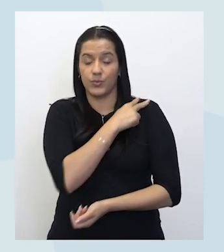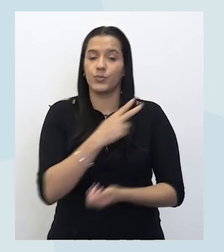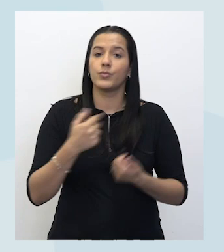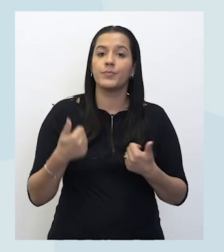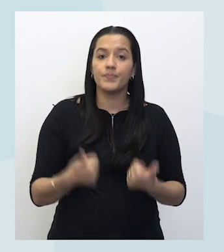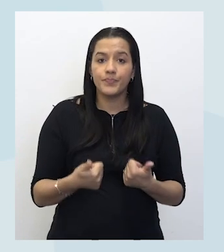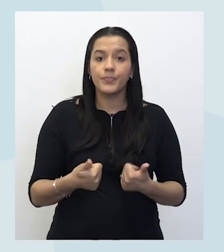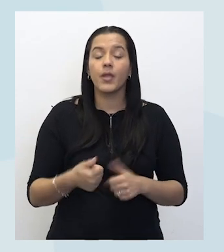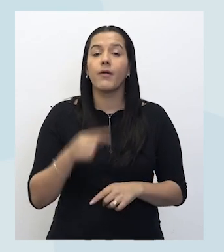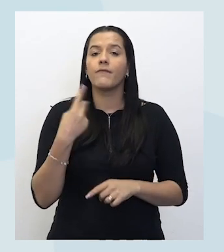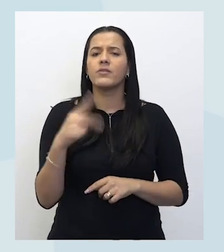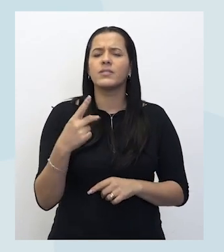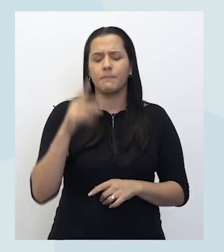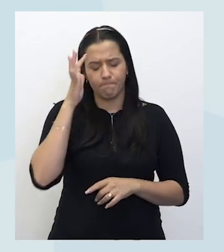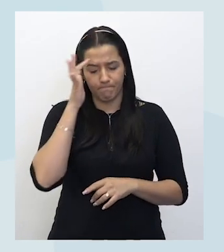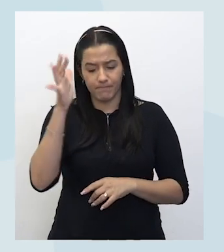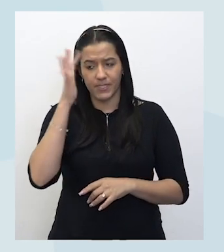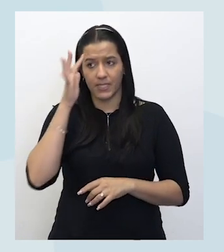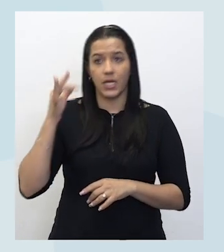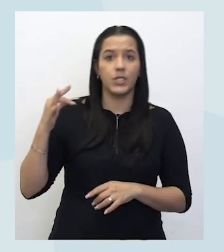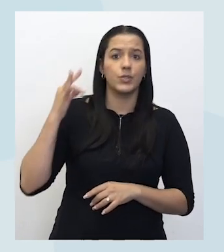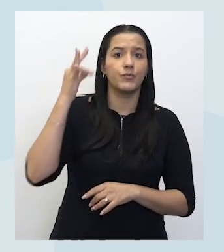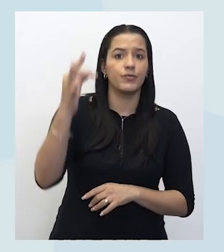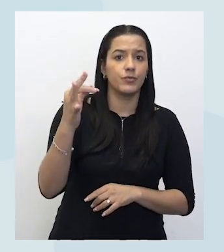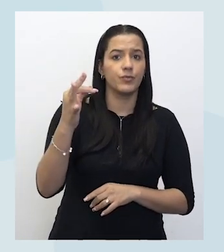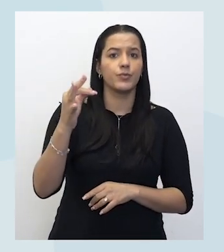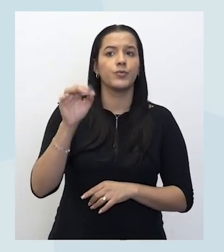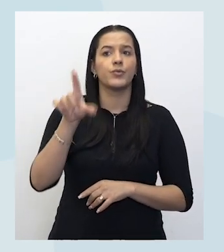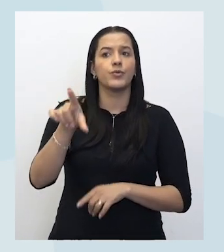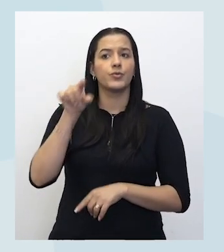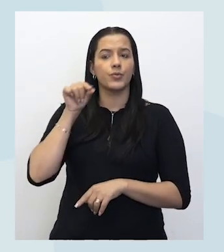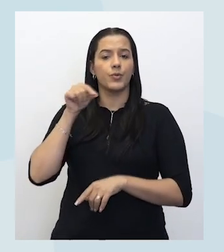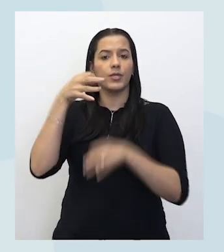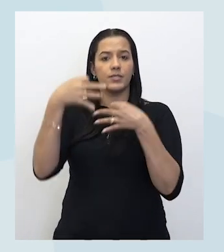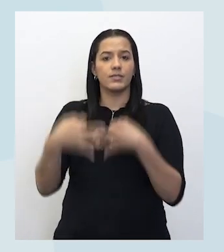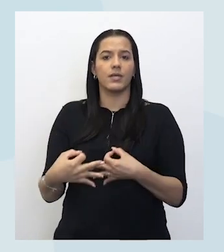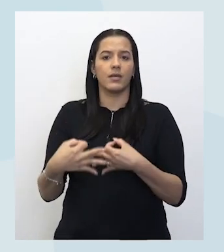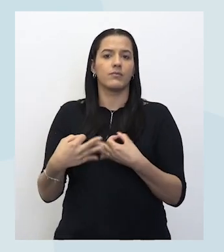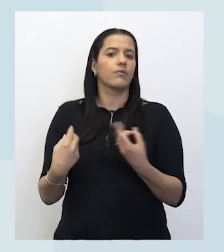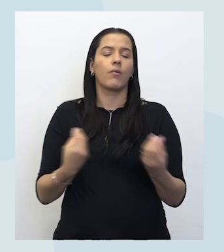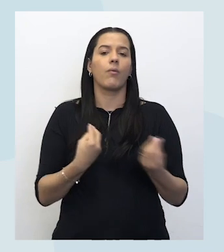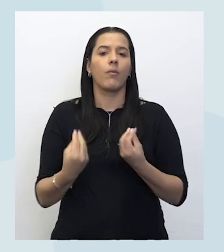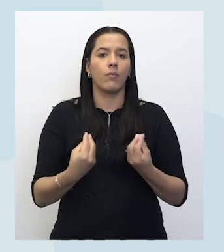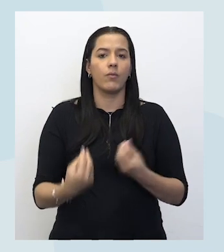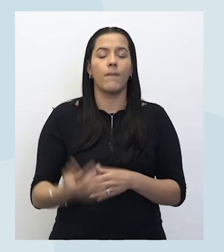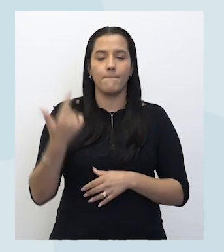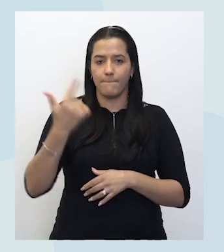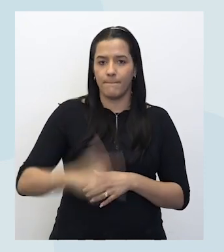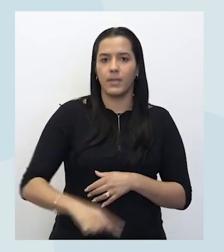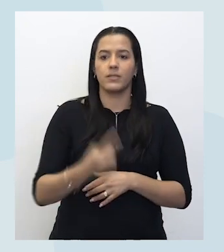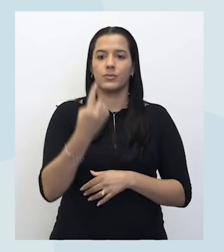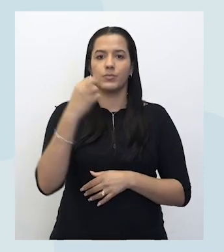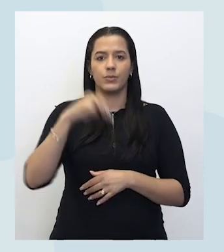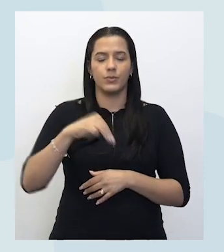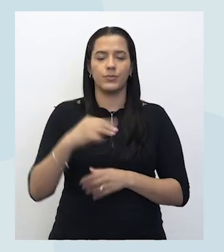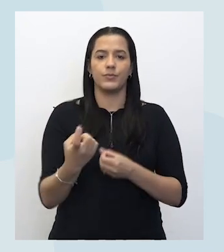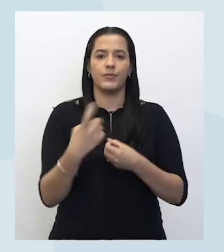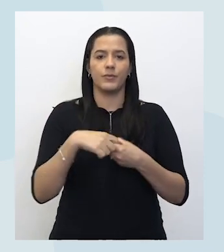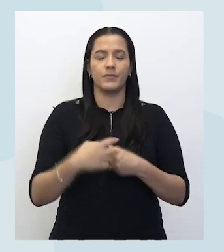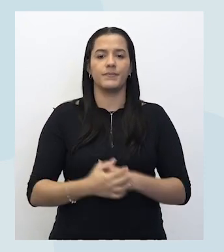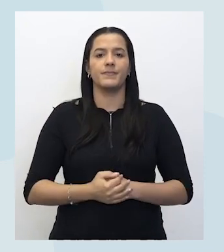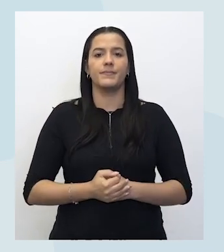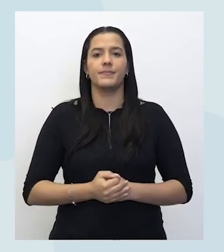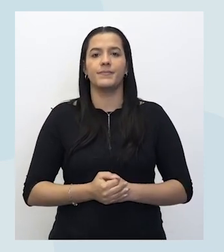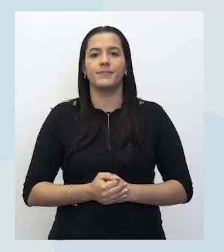médio, pensar no futuro e escolher de modo correto. Então, mais um minuto e nós já retomamos.